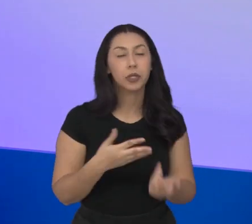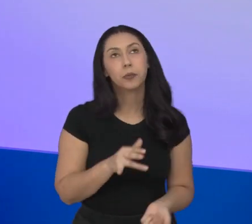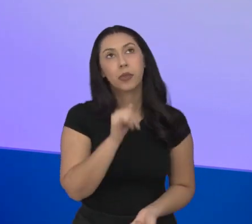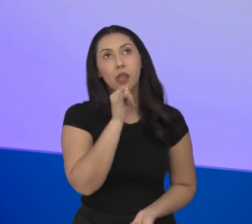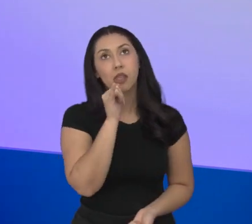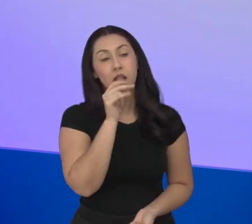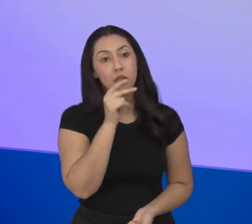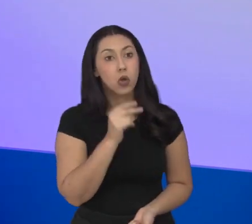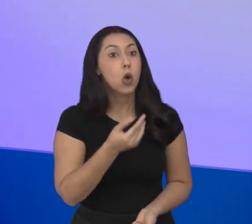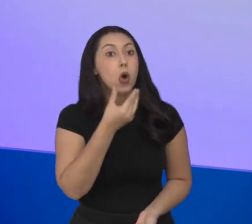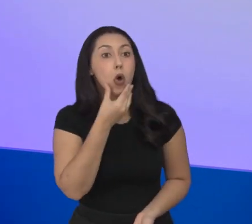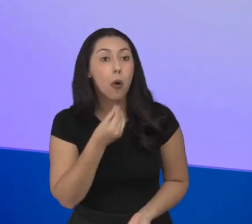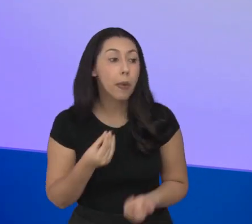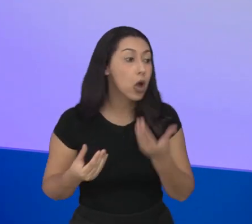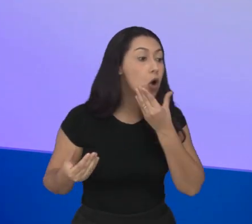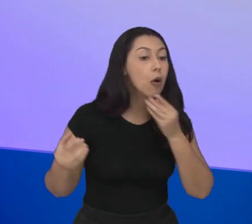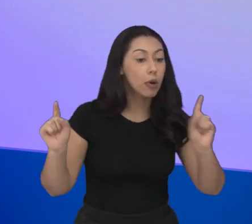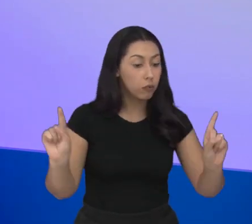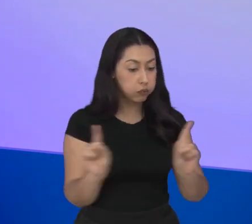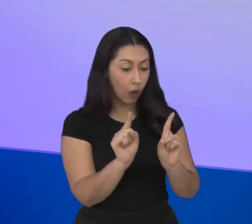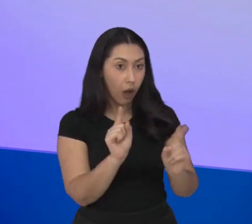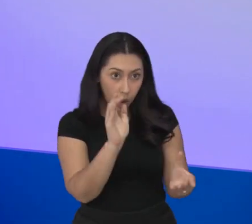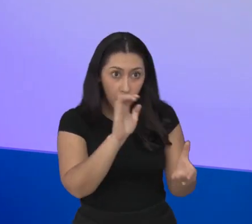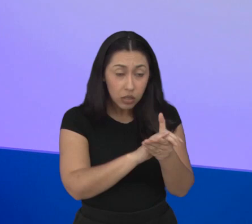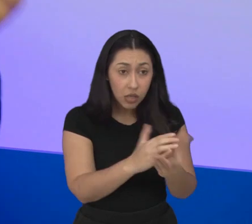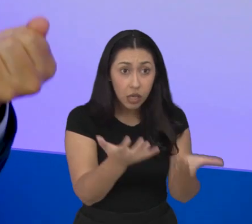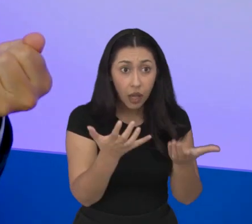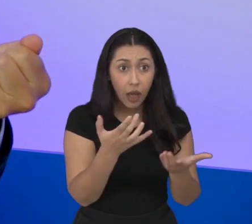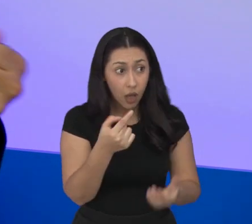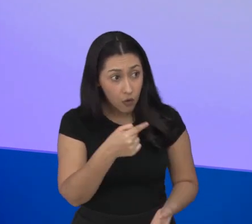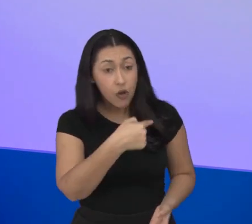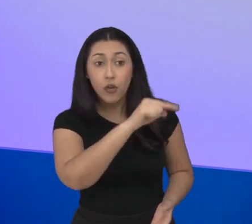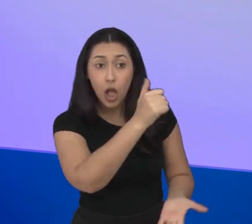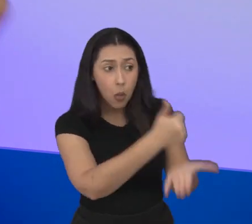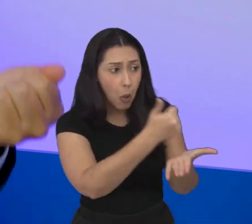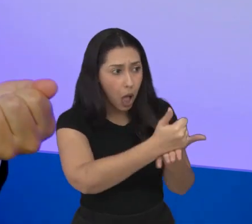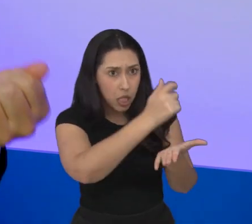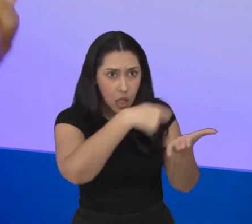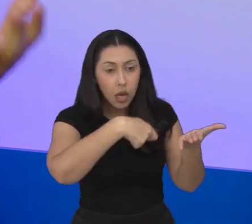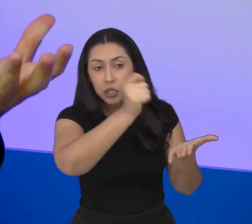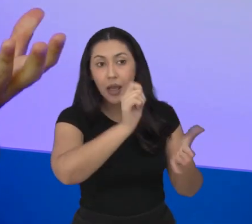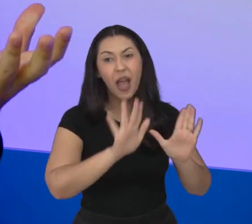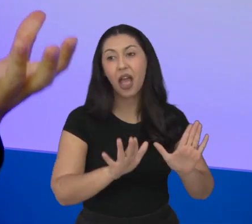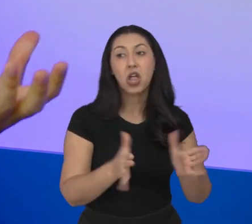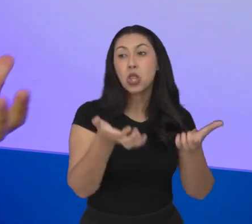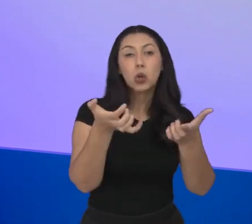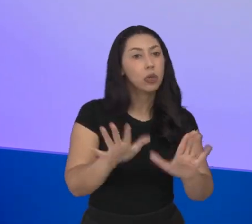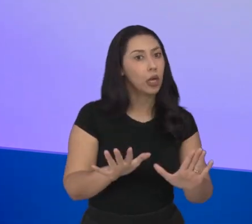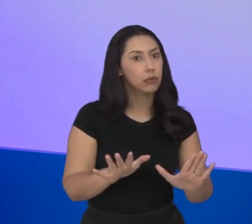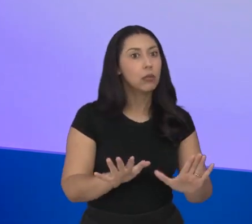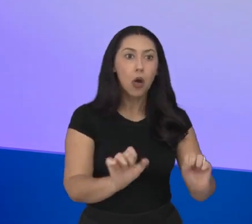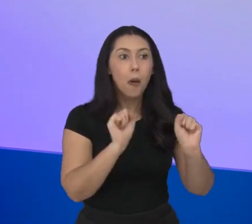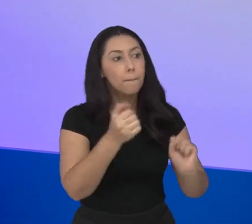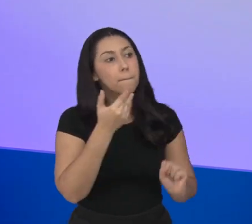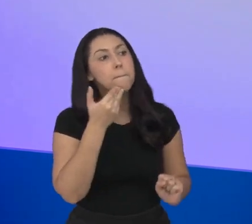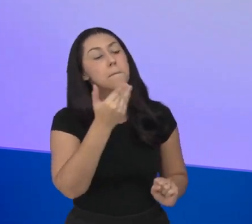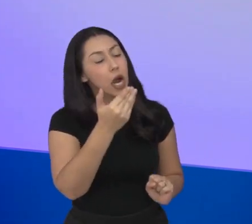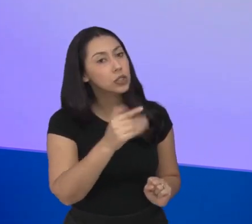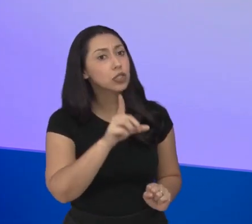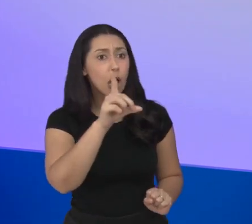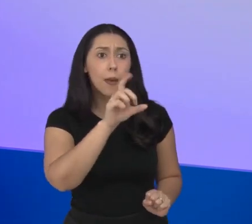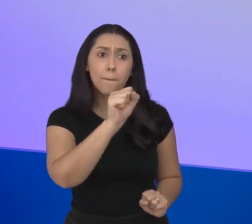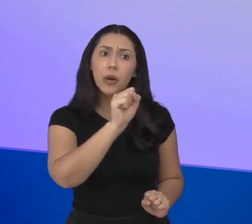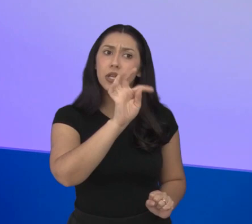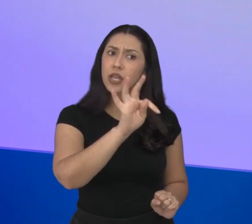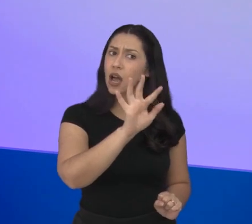pessoa que quer casar, homem, eles querem casar, eles vão lá ao cartório e não é autorizado, hoje eles vinculam a essa decisão do STF. O